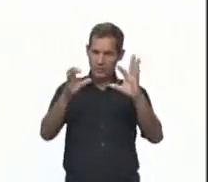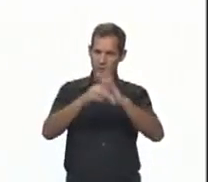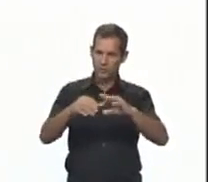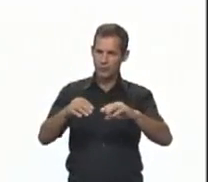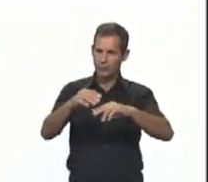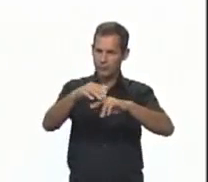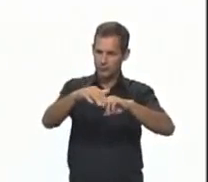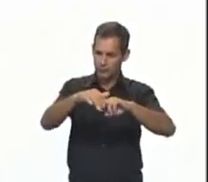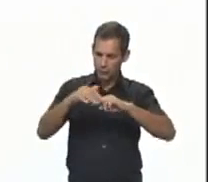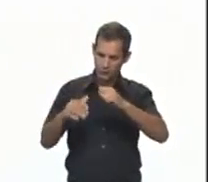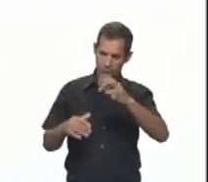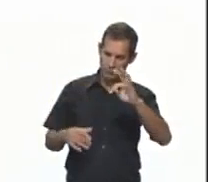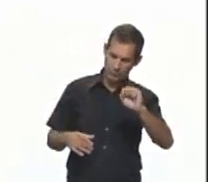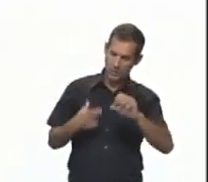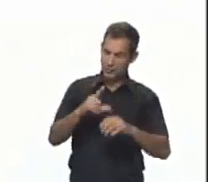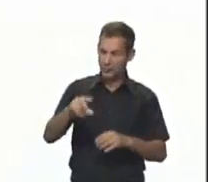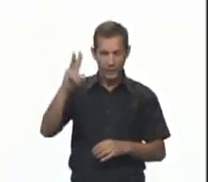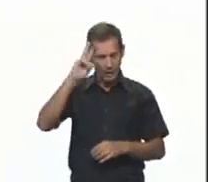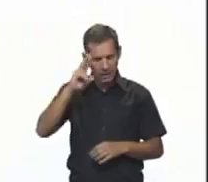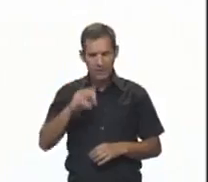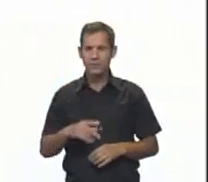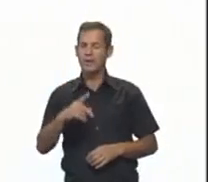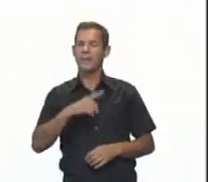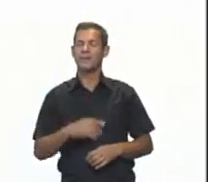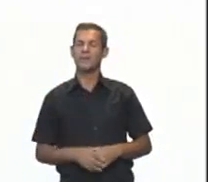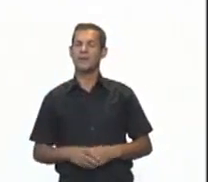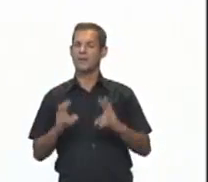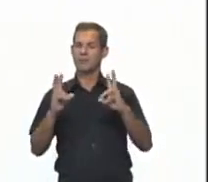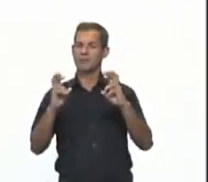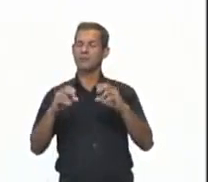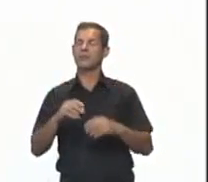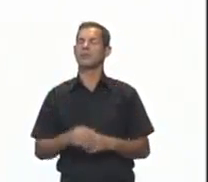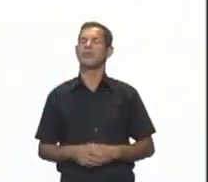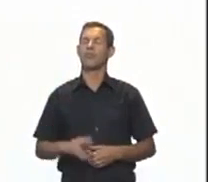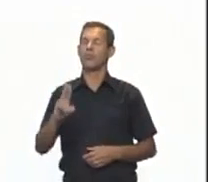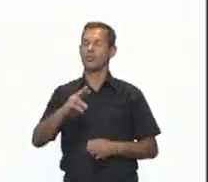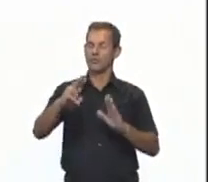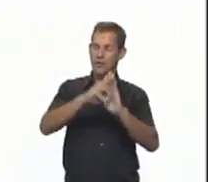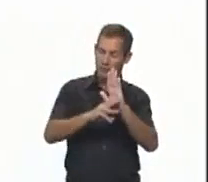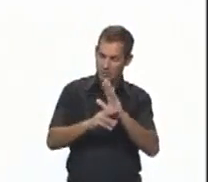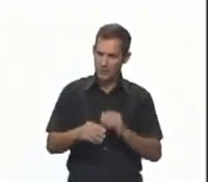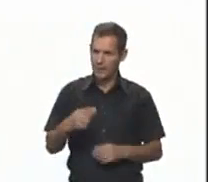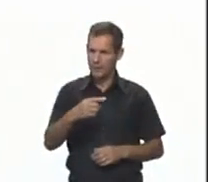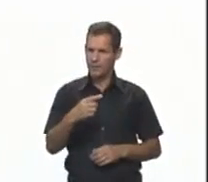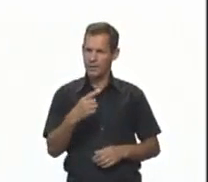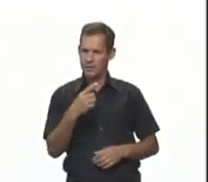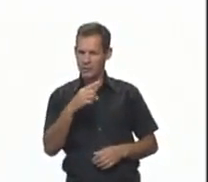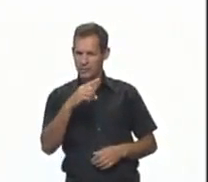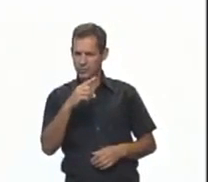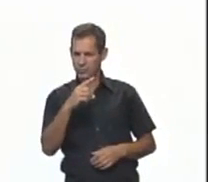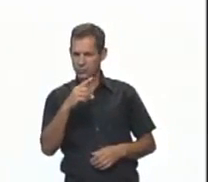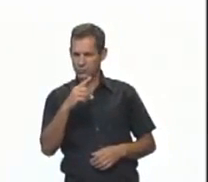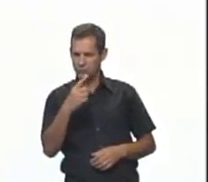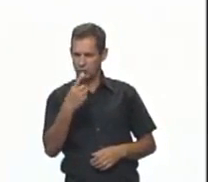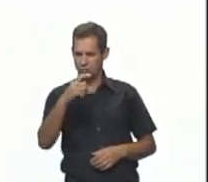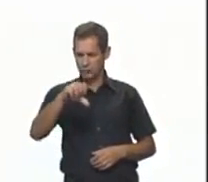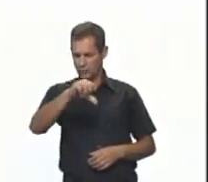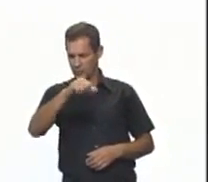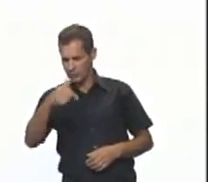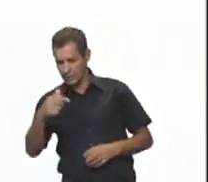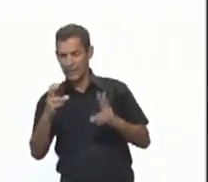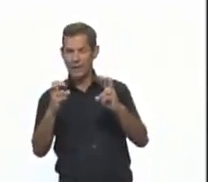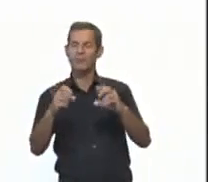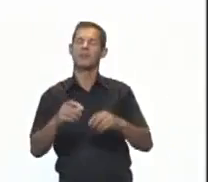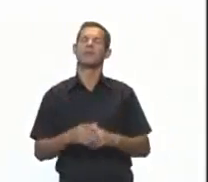por partes de novo, né? Lembre-se de colocar parênteses quando for aplicar o método, então menos 1,92,